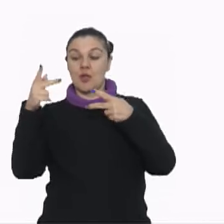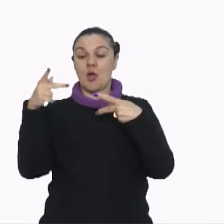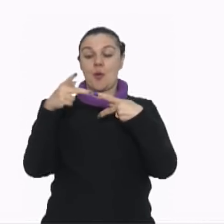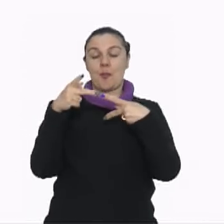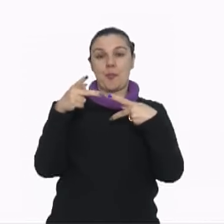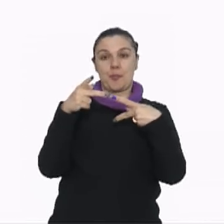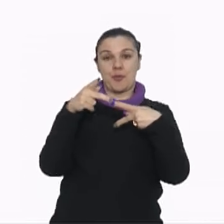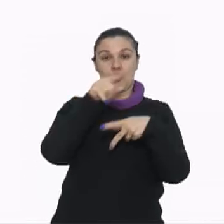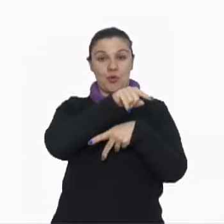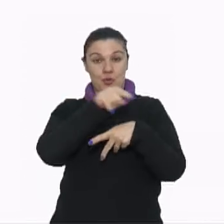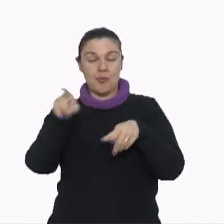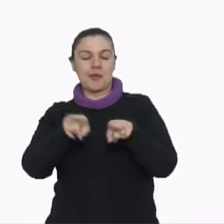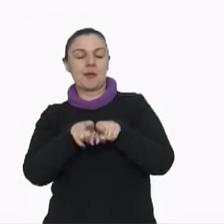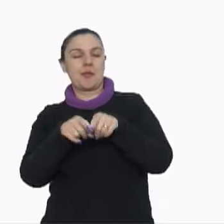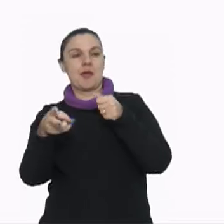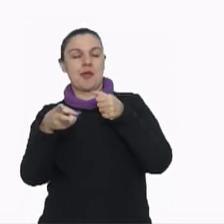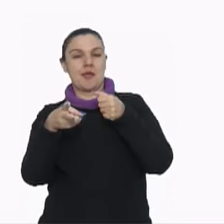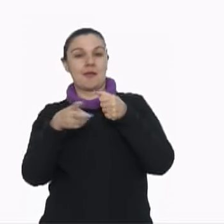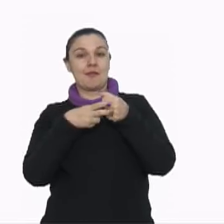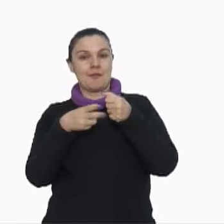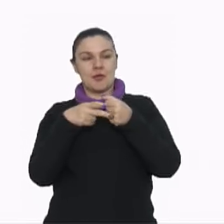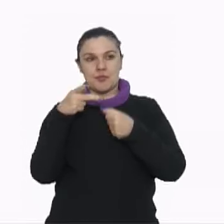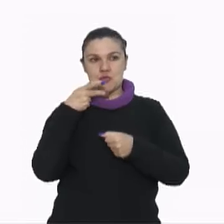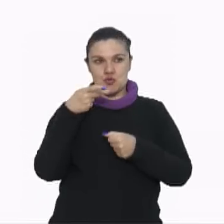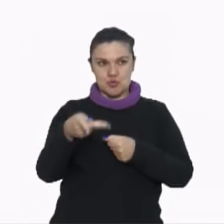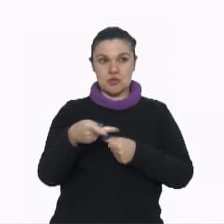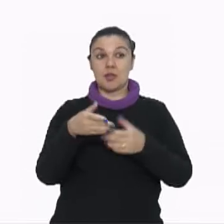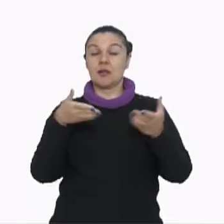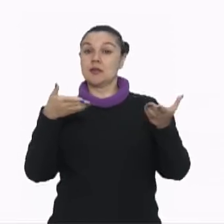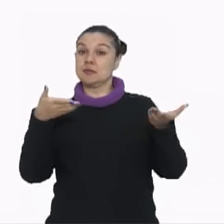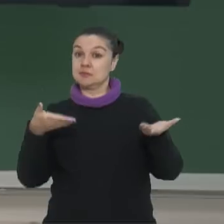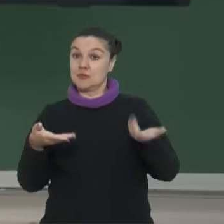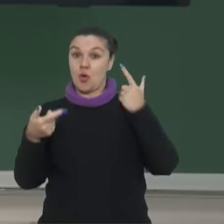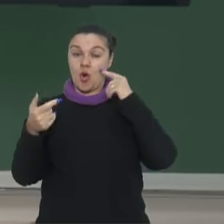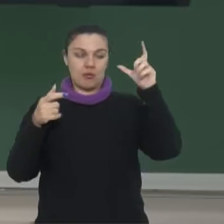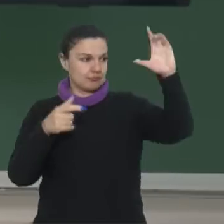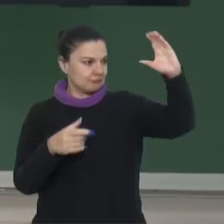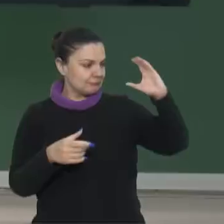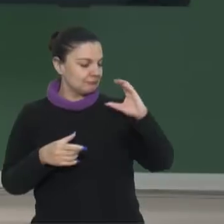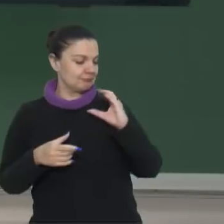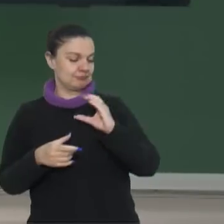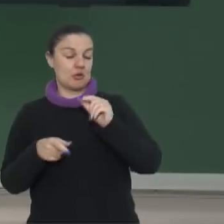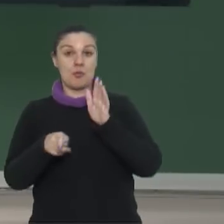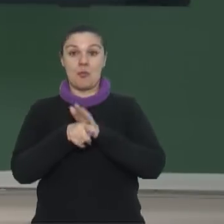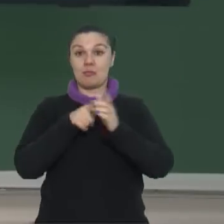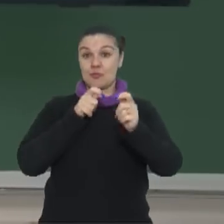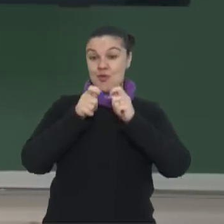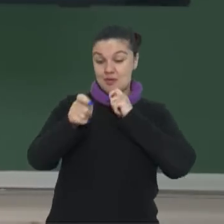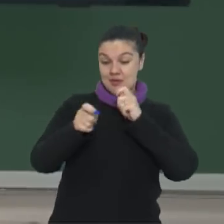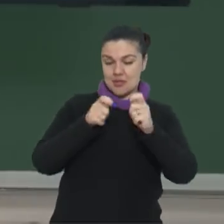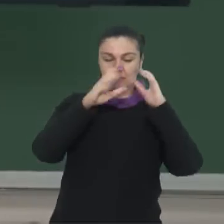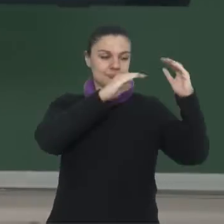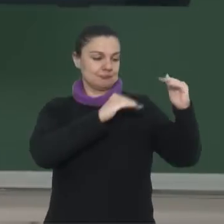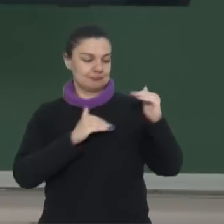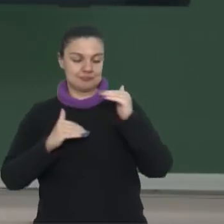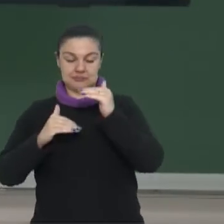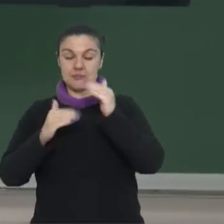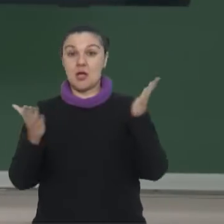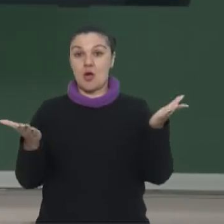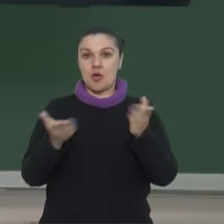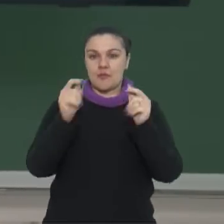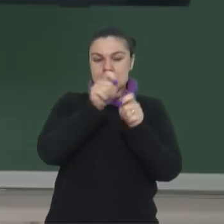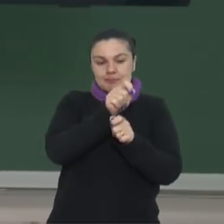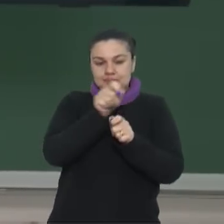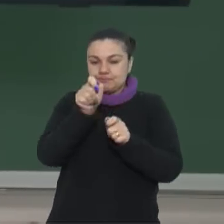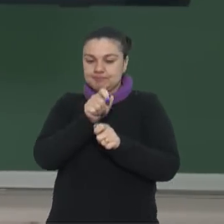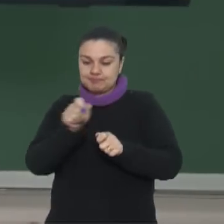interrogativos e os verbos do dizer. Aqui a professora pegou exatamente perguntas que estão na entrevista. E a professora quer que você